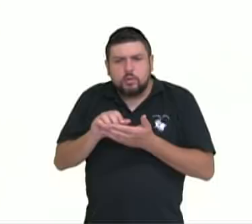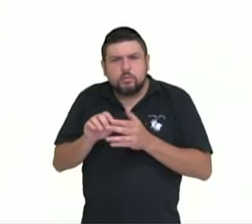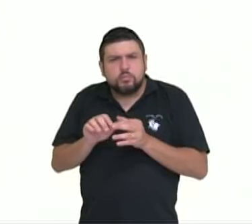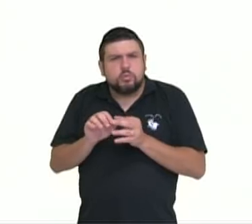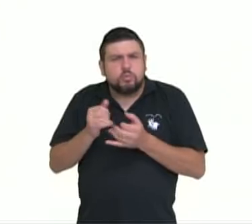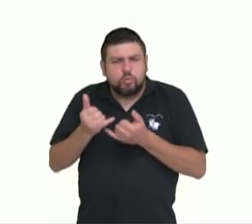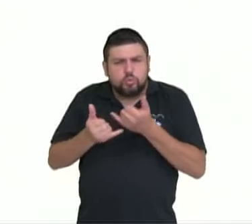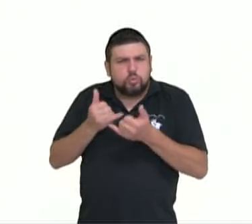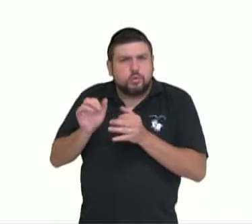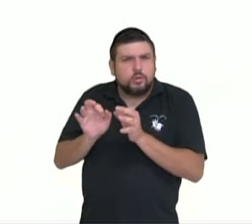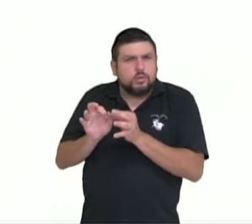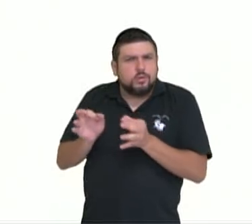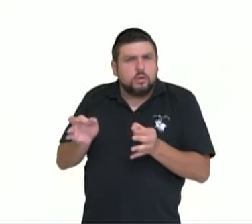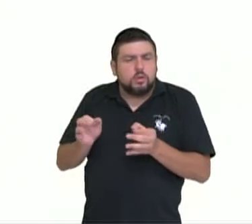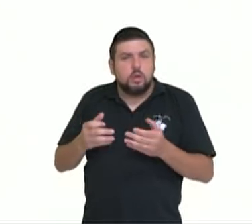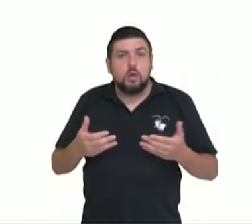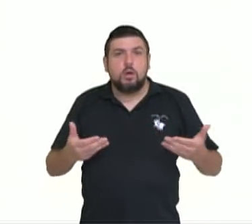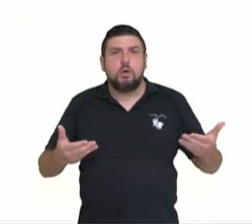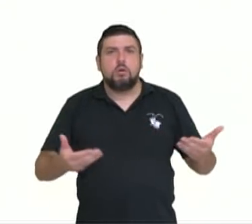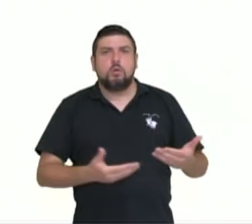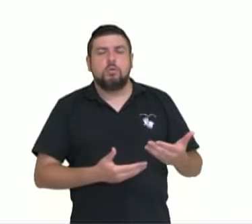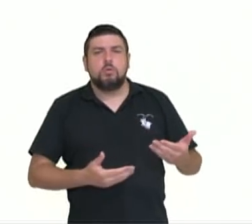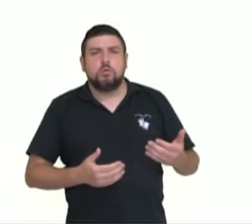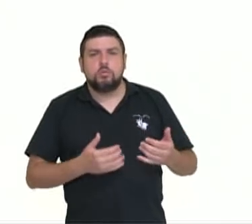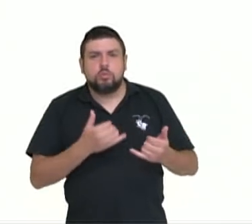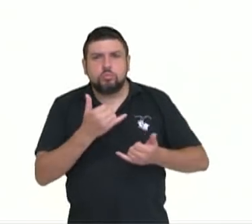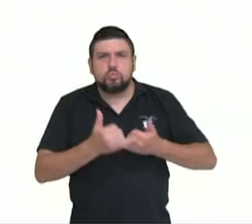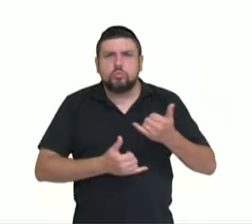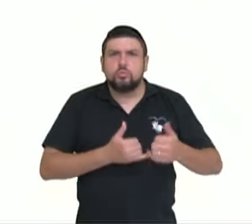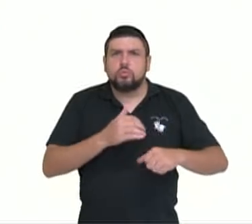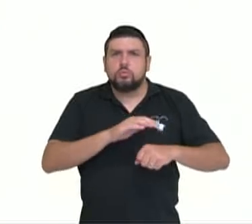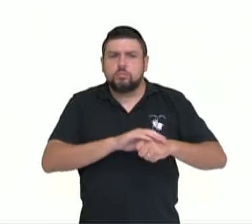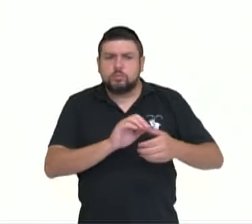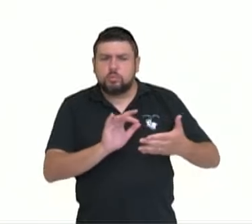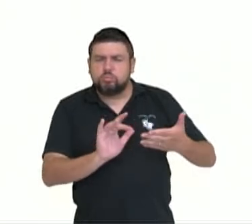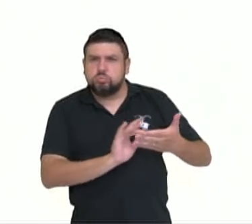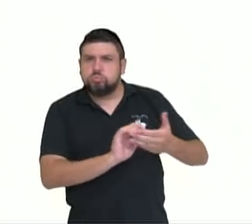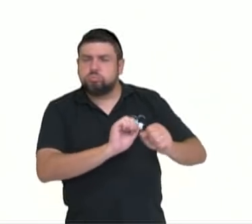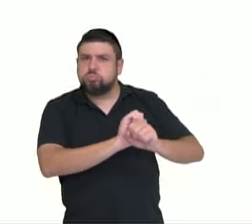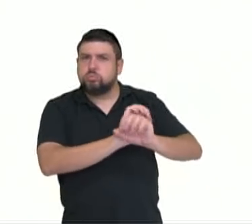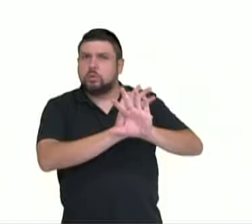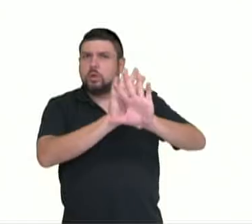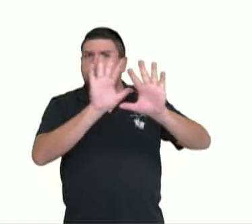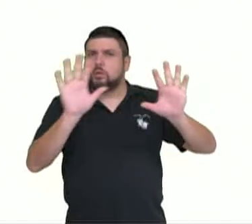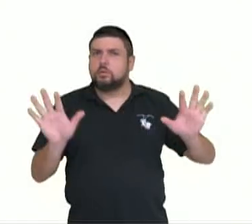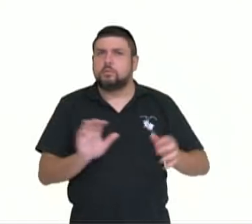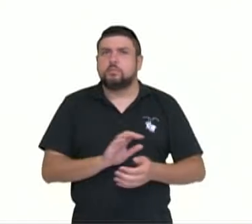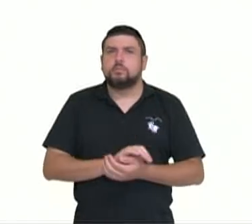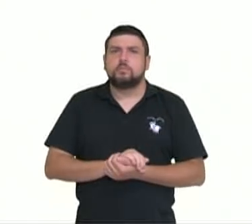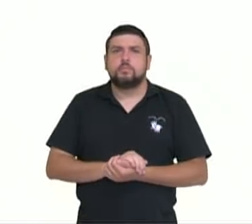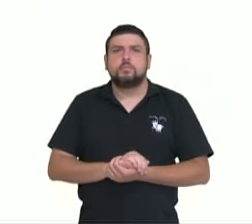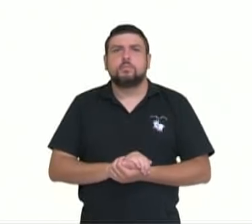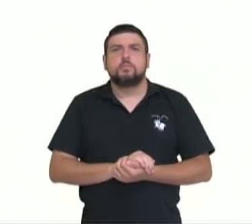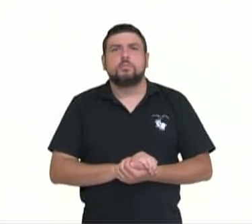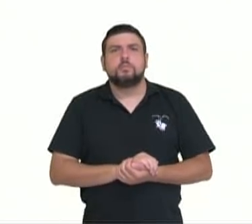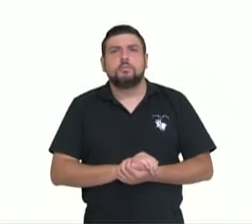simples, e hoje a gente já tem os jogos bem mais aprimorados. Então vamos lá. Vamos falar então um pouquinho de alguns